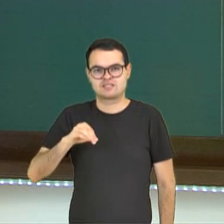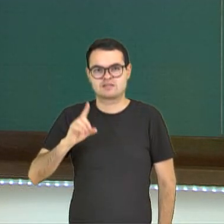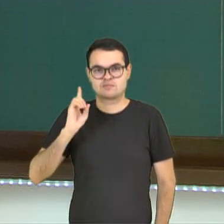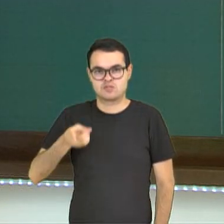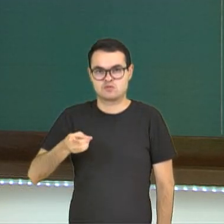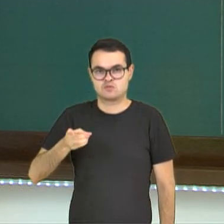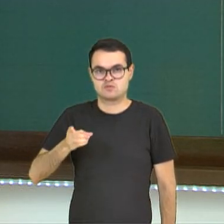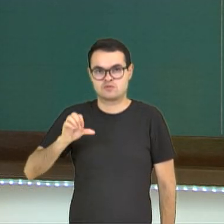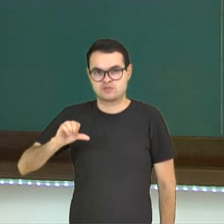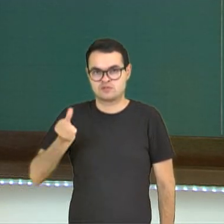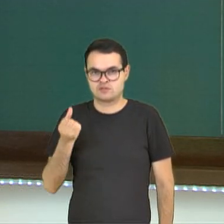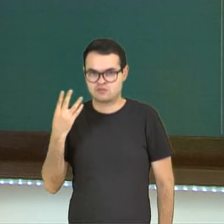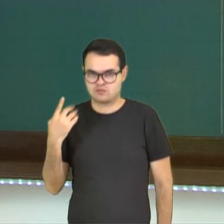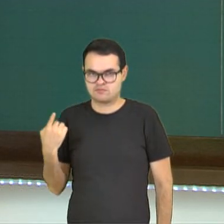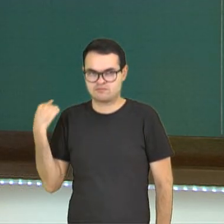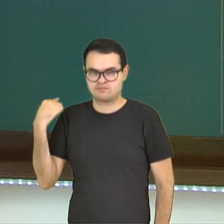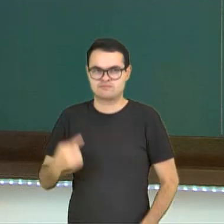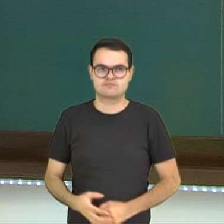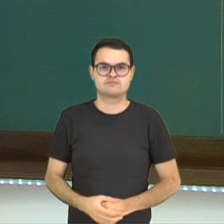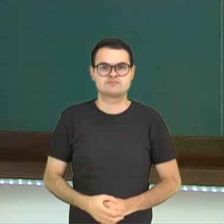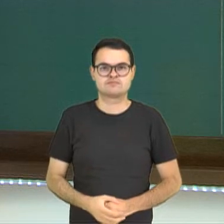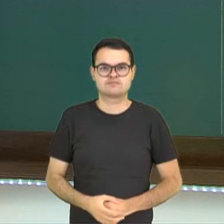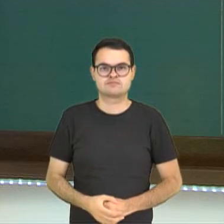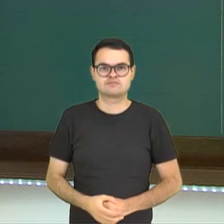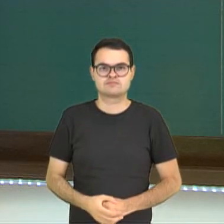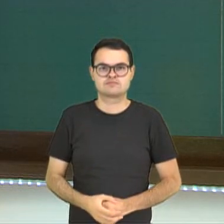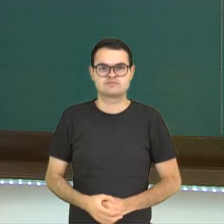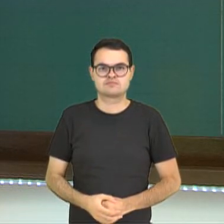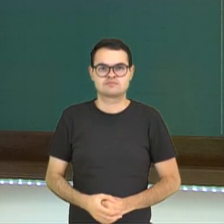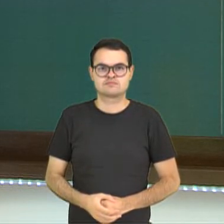1964. Então, pessoal,